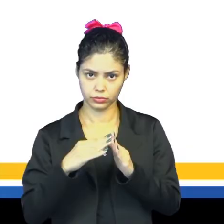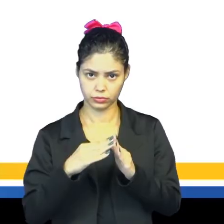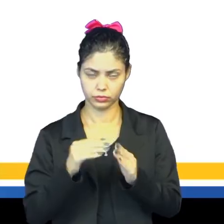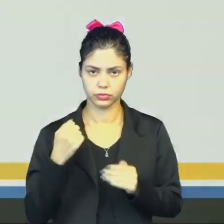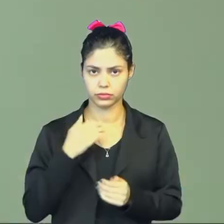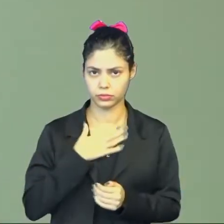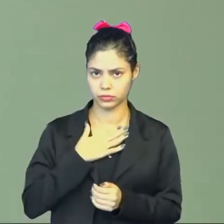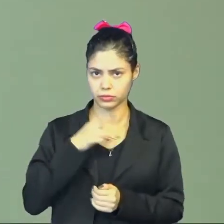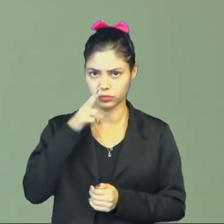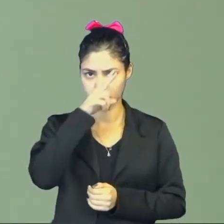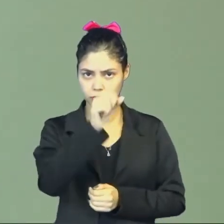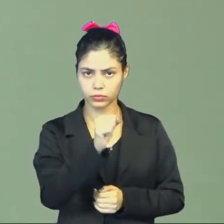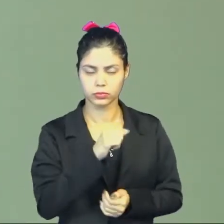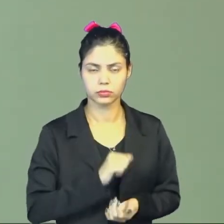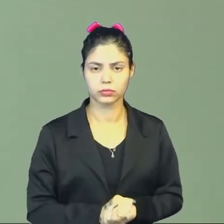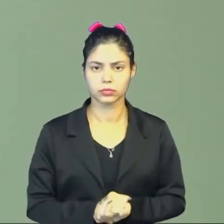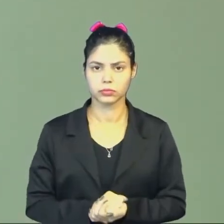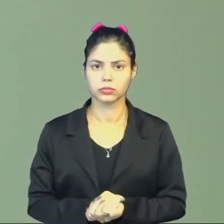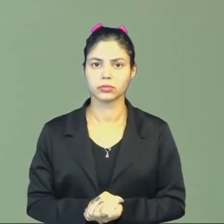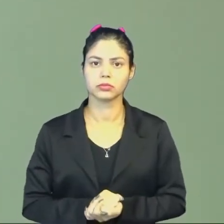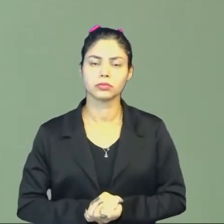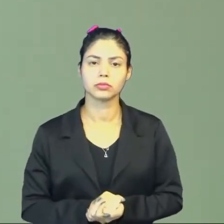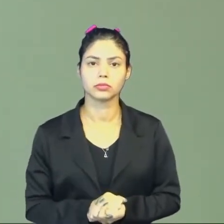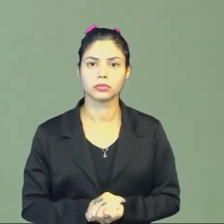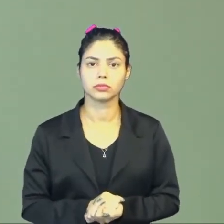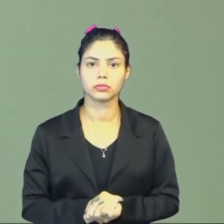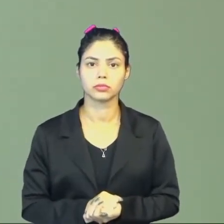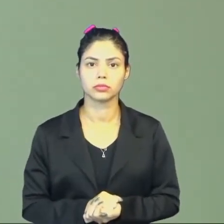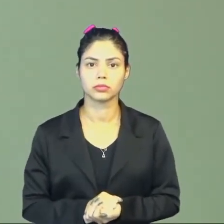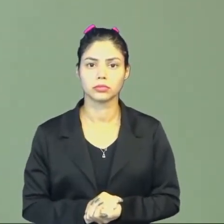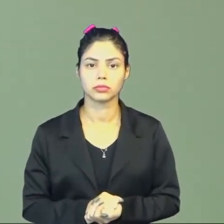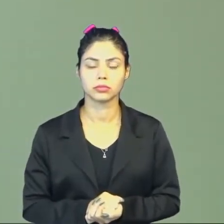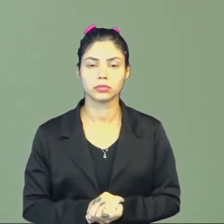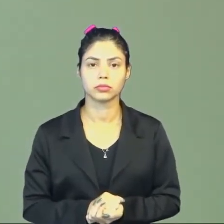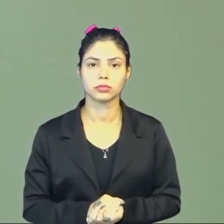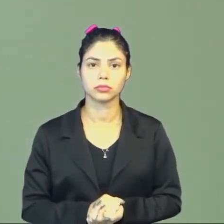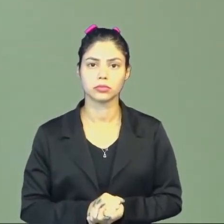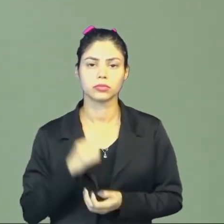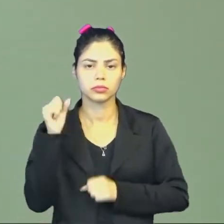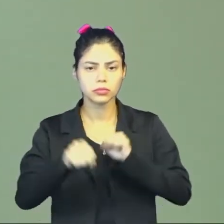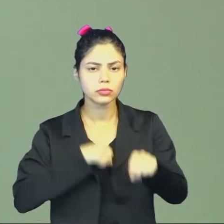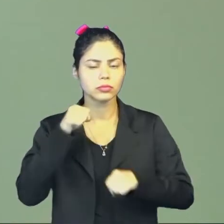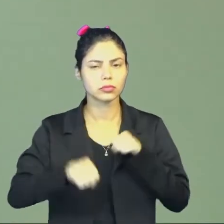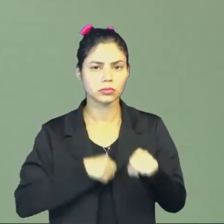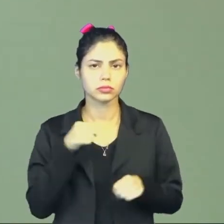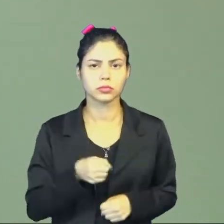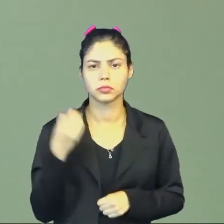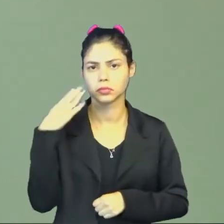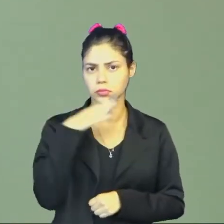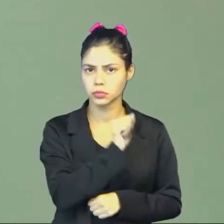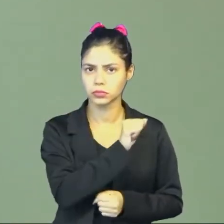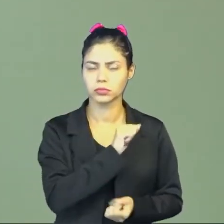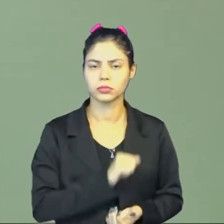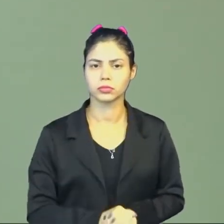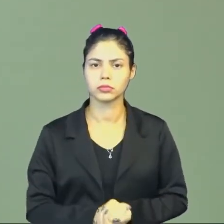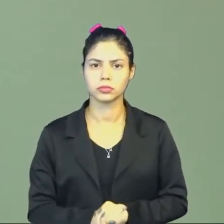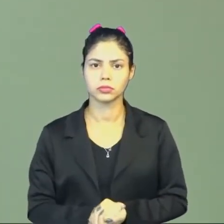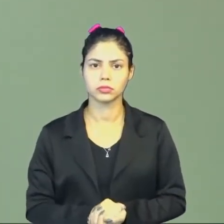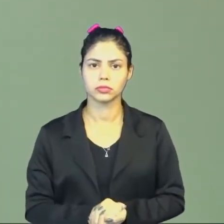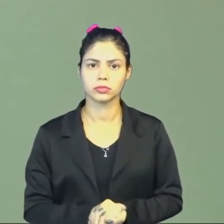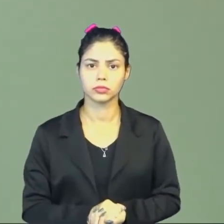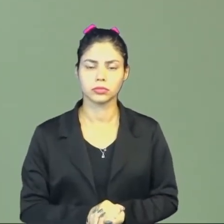aquela força, aquele gás, então você chega numa velocidade tranquilo, mas